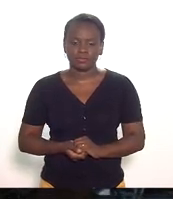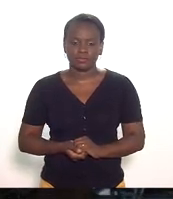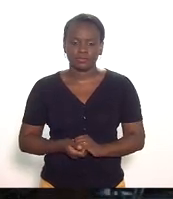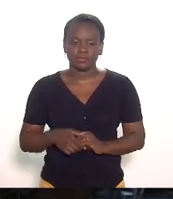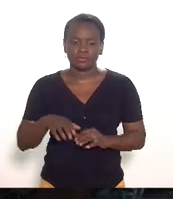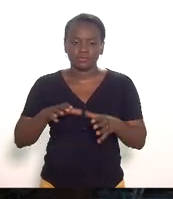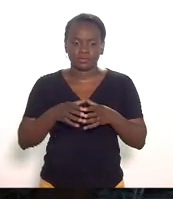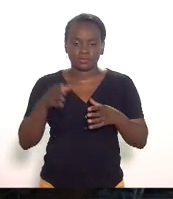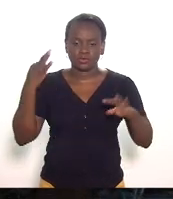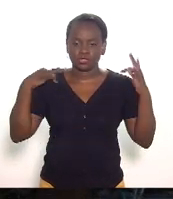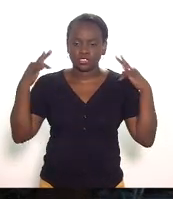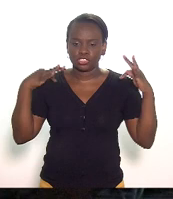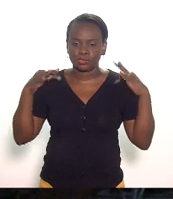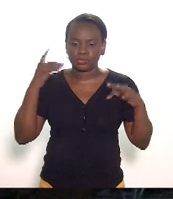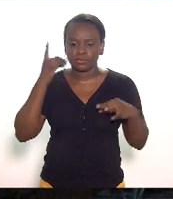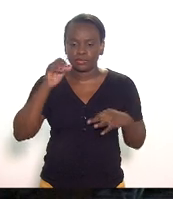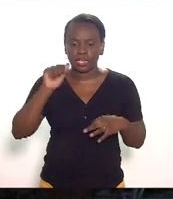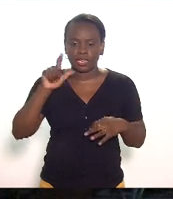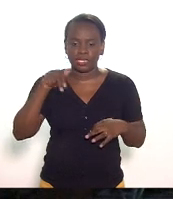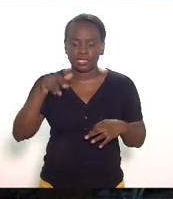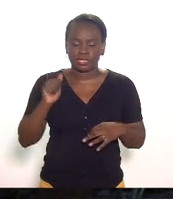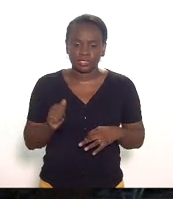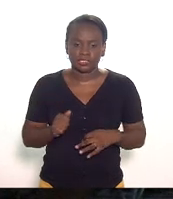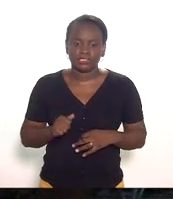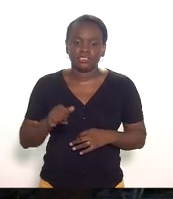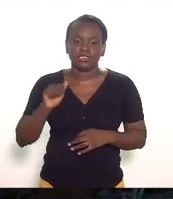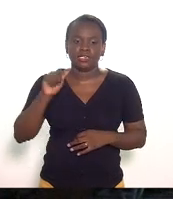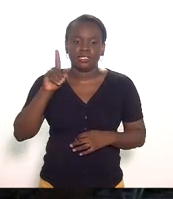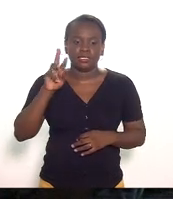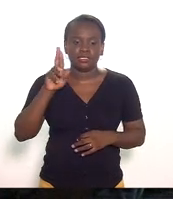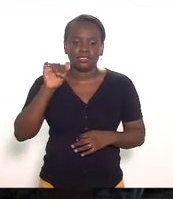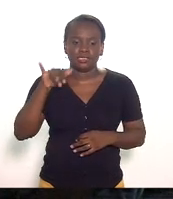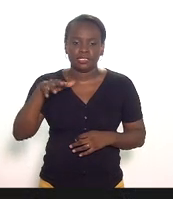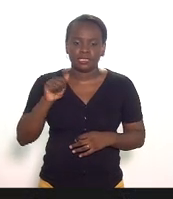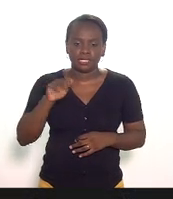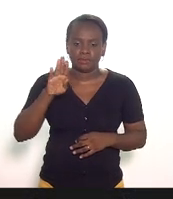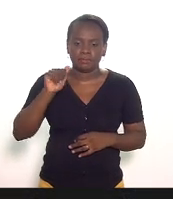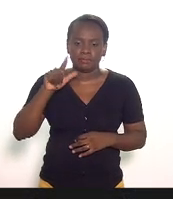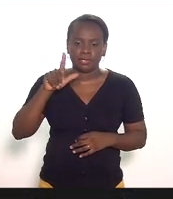Pela Comissão de Turismo, deputada Alana Passos. Deputada Adriana Baltazar.